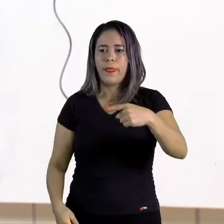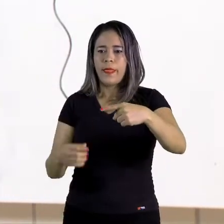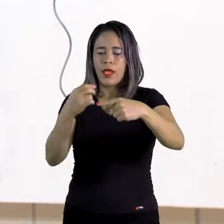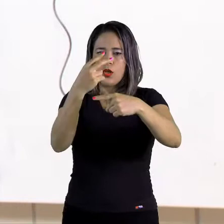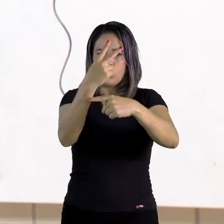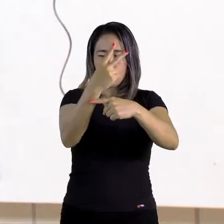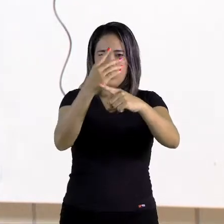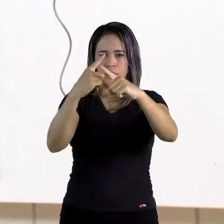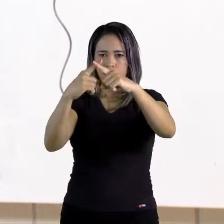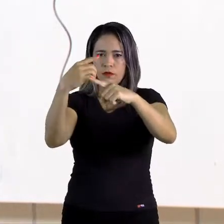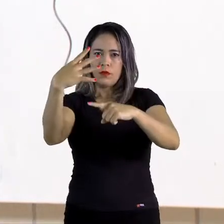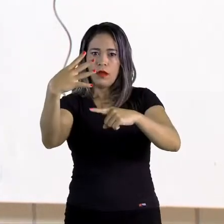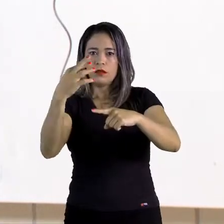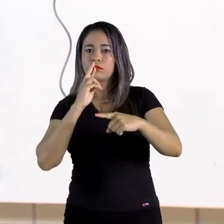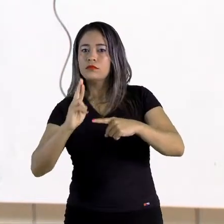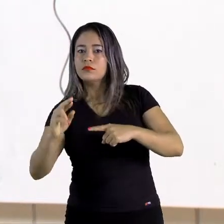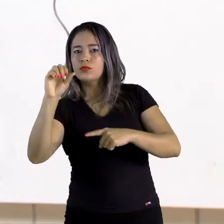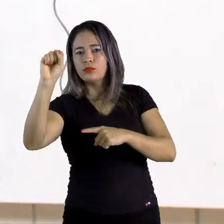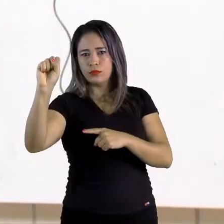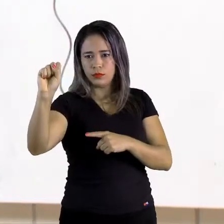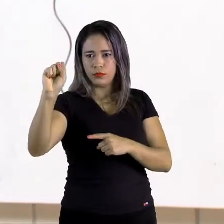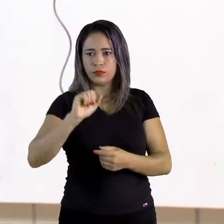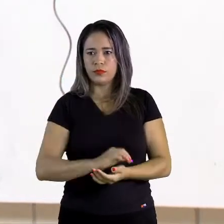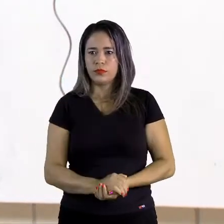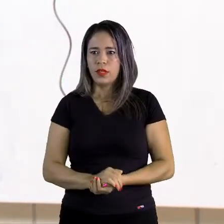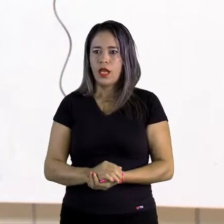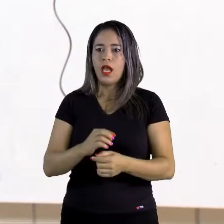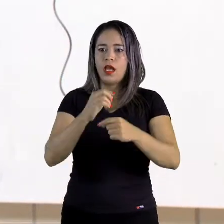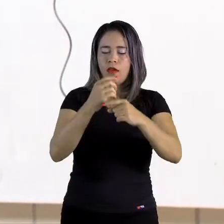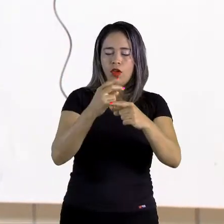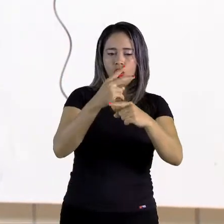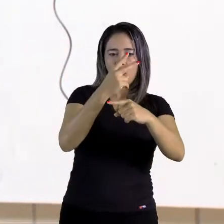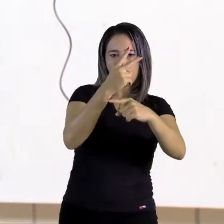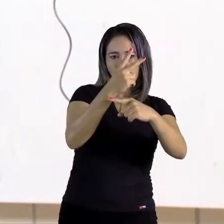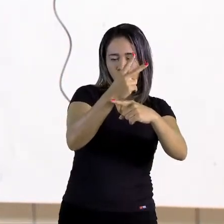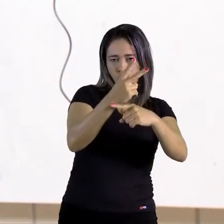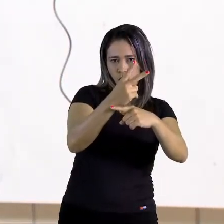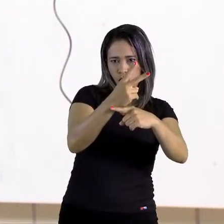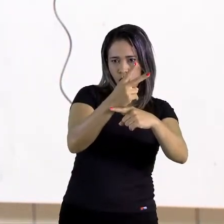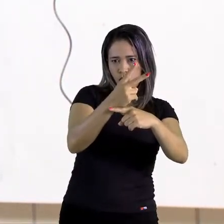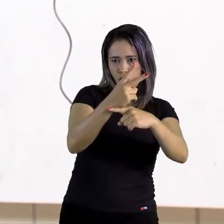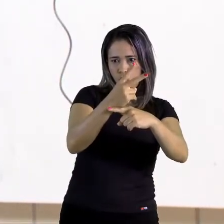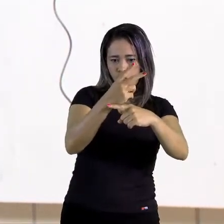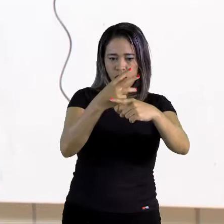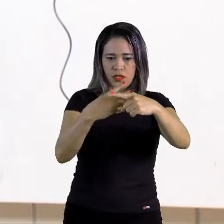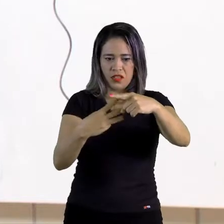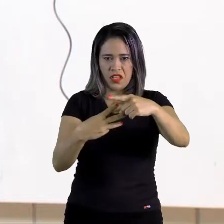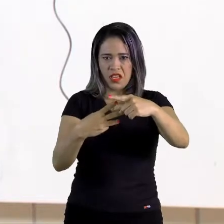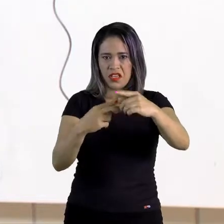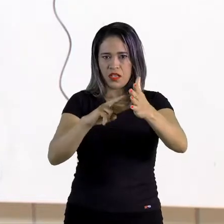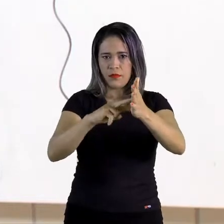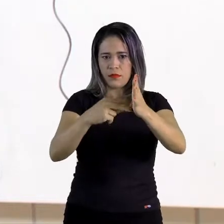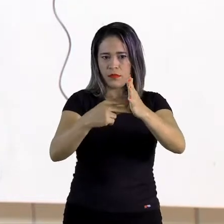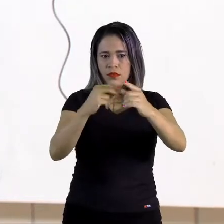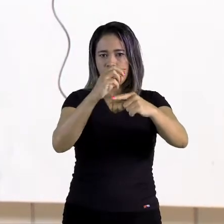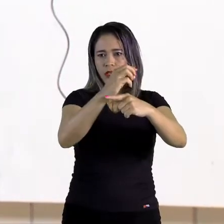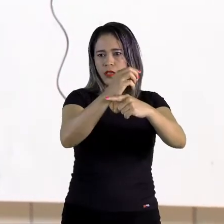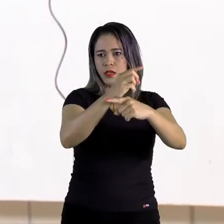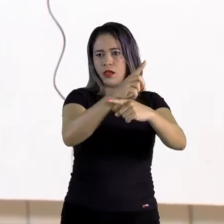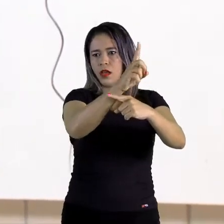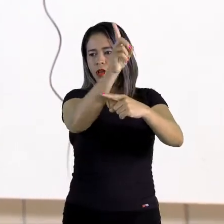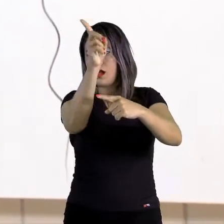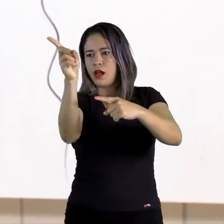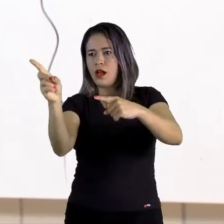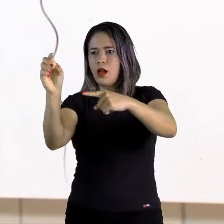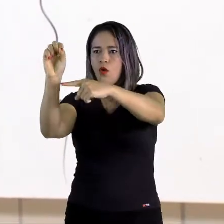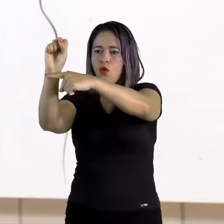vezes 4, 8. Então, eu transformei 2/3 em 8/12, que é uma fração equivalente